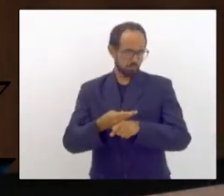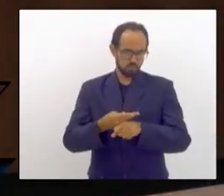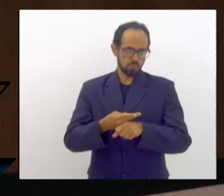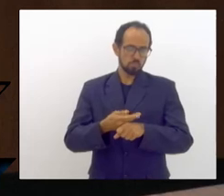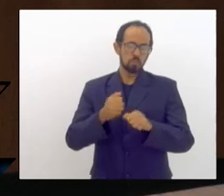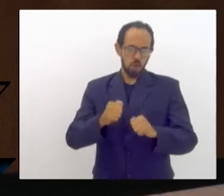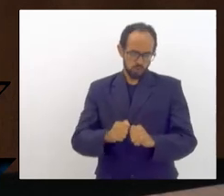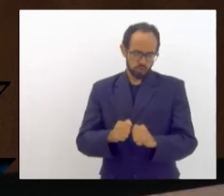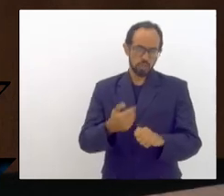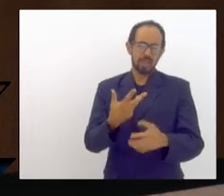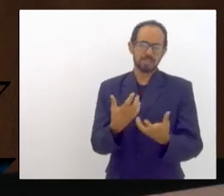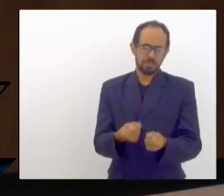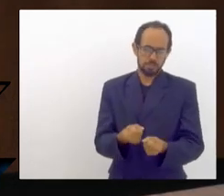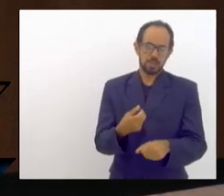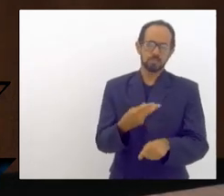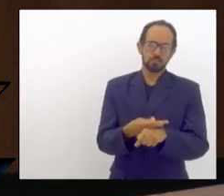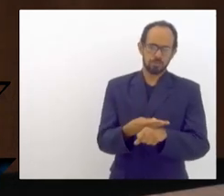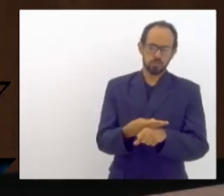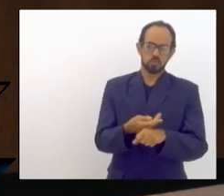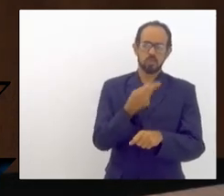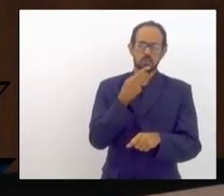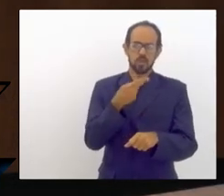do senhor